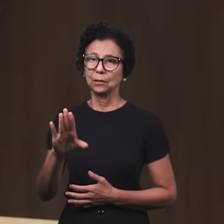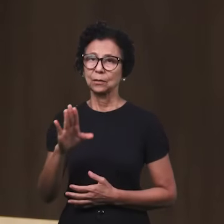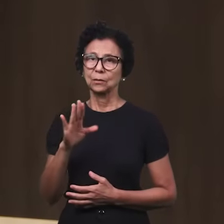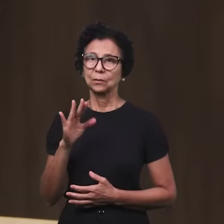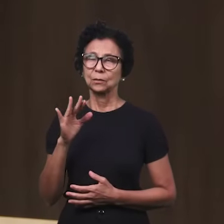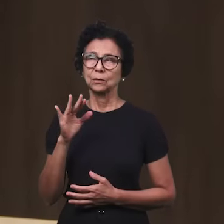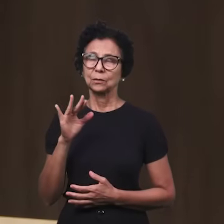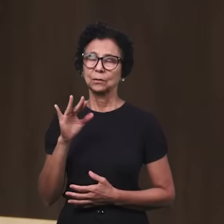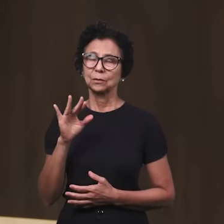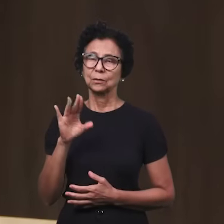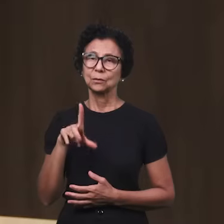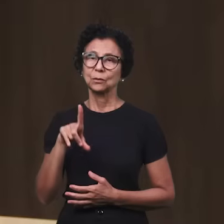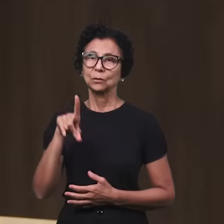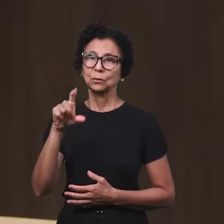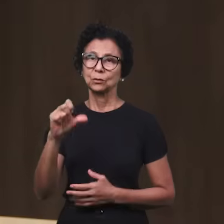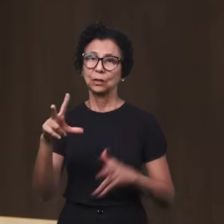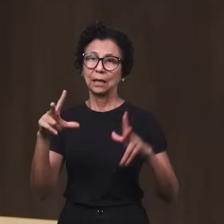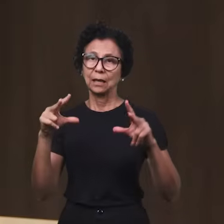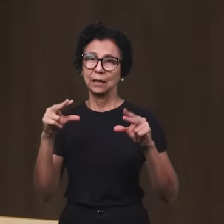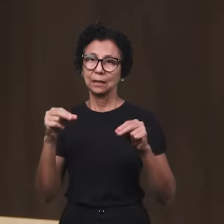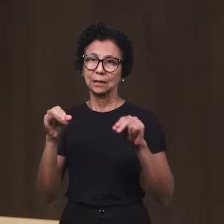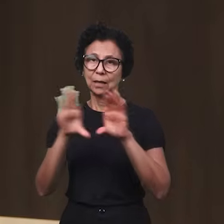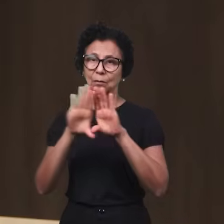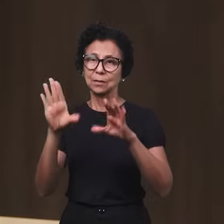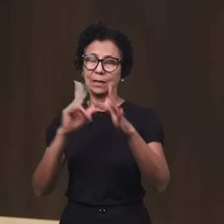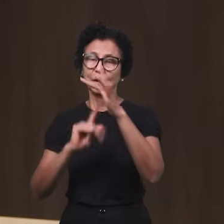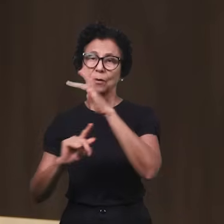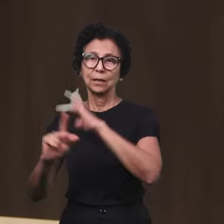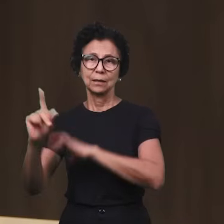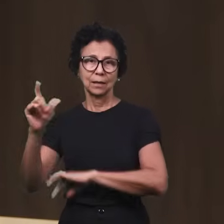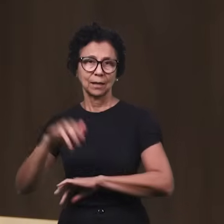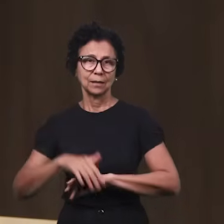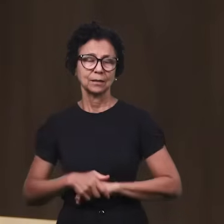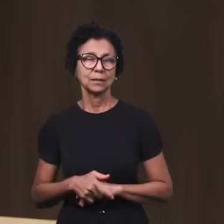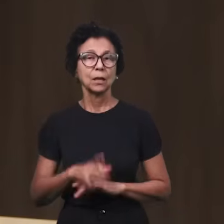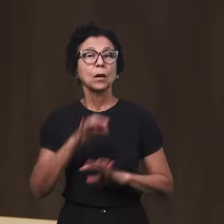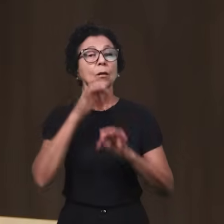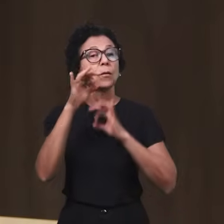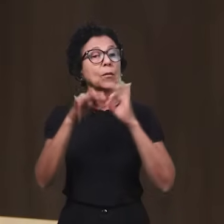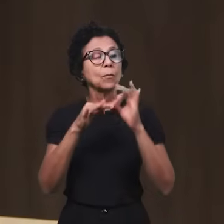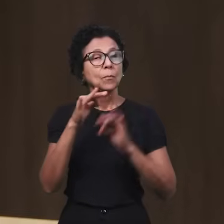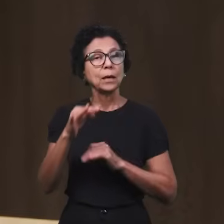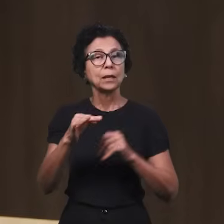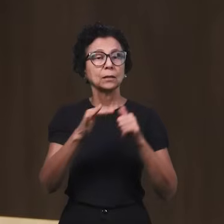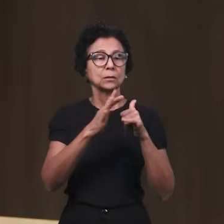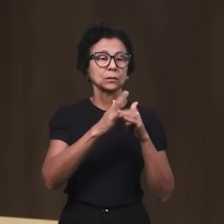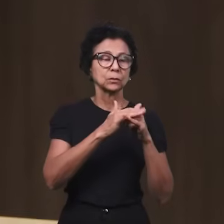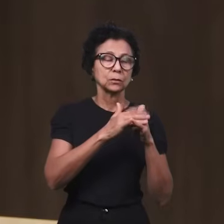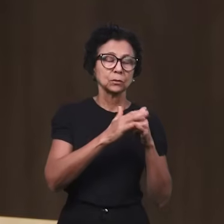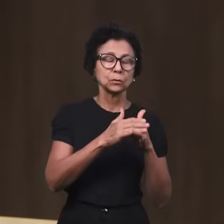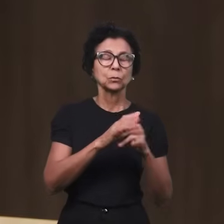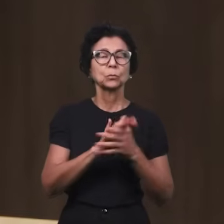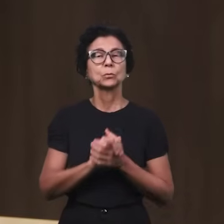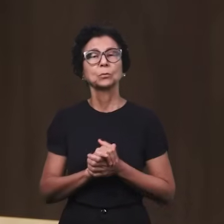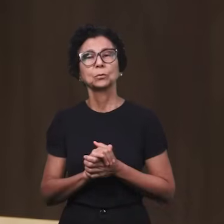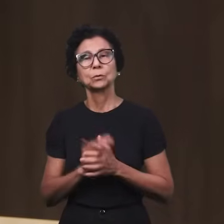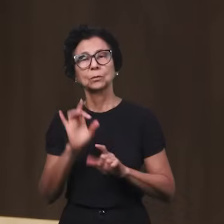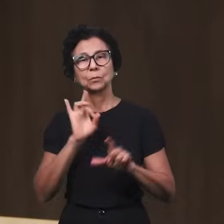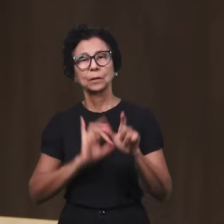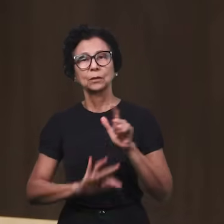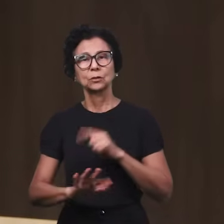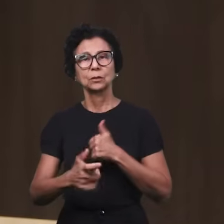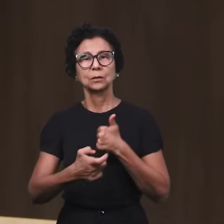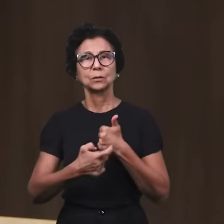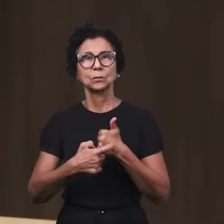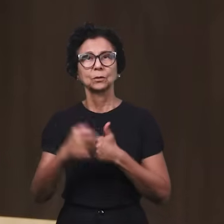herdar a terra prometida. Conte-nos as suas experiências com o programa no chat do YouTube, compartilhe, curte.